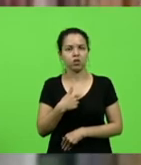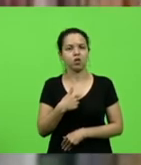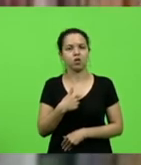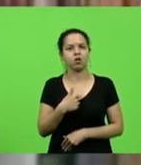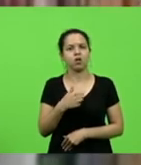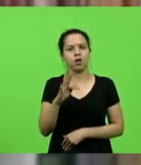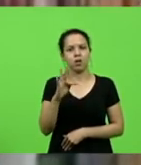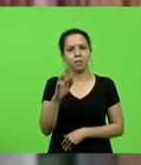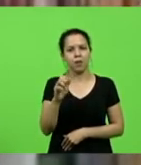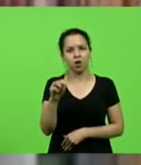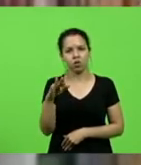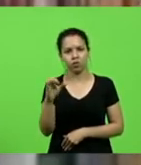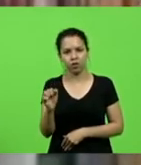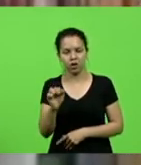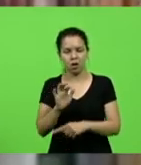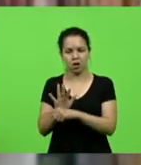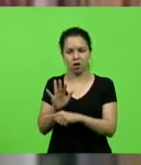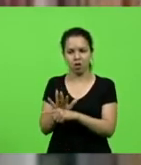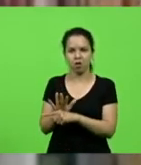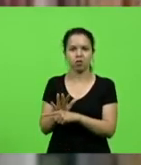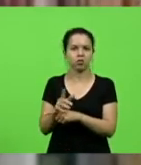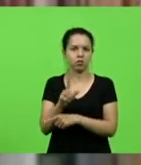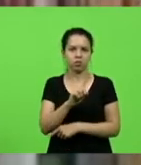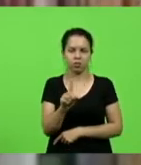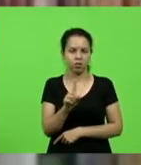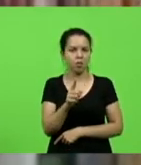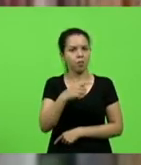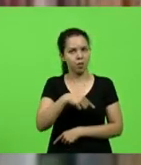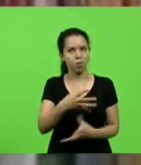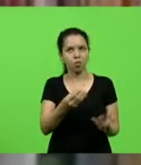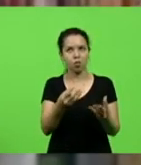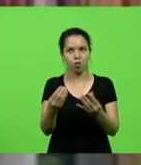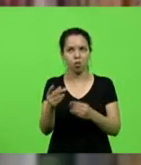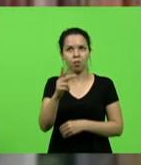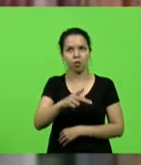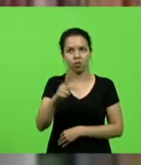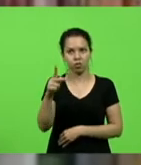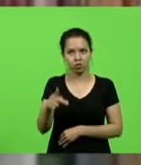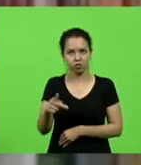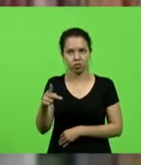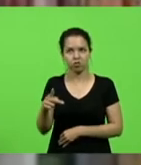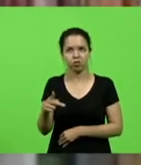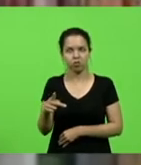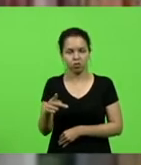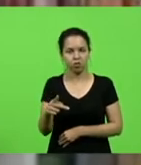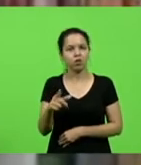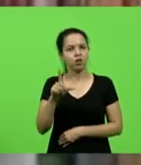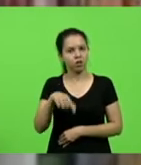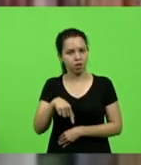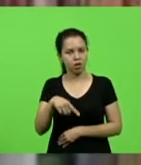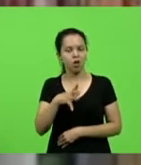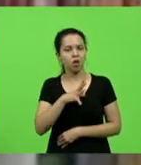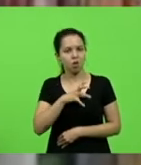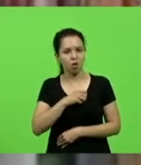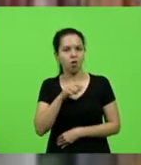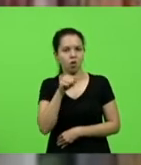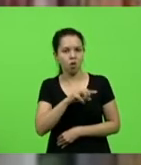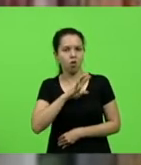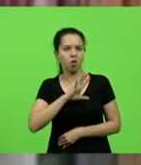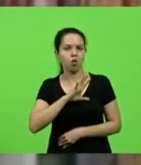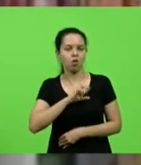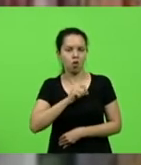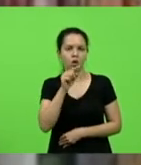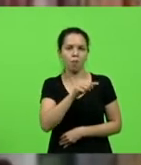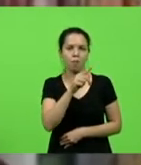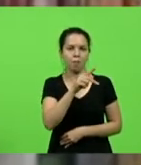Freire, mas nós temos muitos professores aqui que são, e inclusive, além deste fato de Paulo Freire ter sido alfabetizado